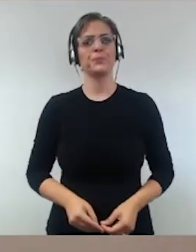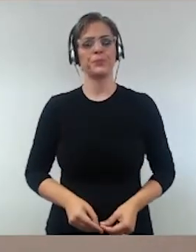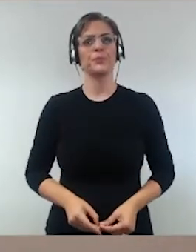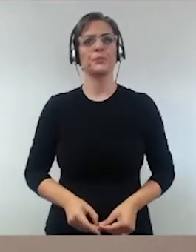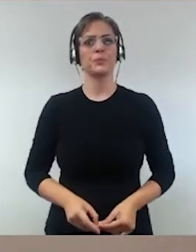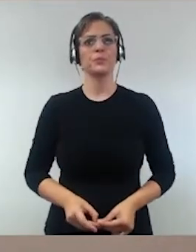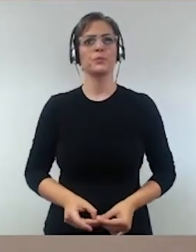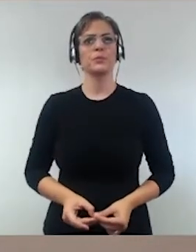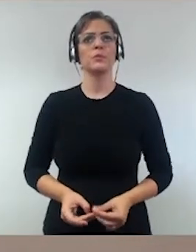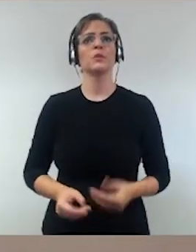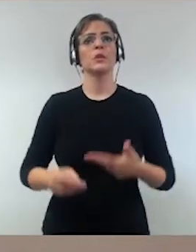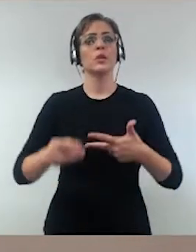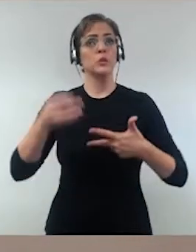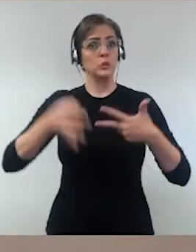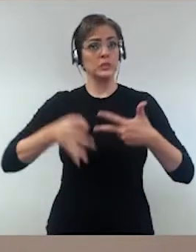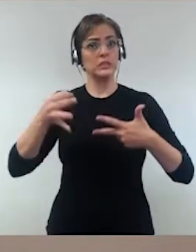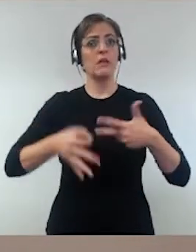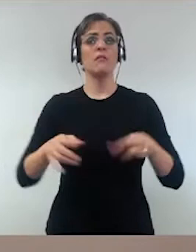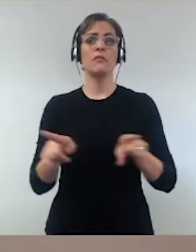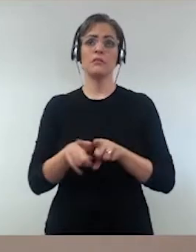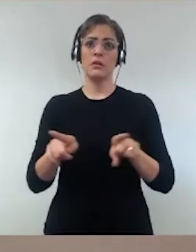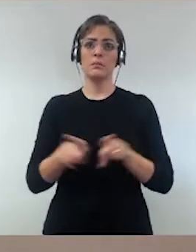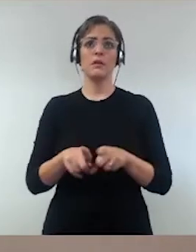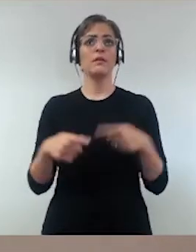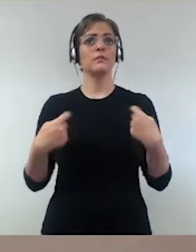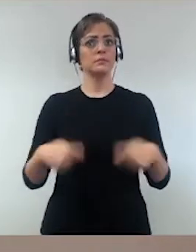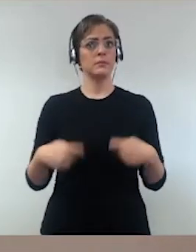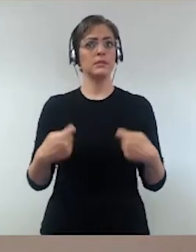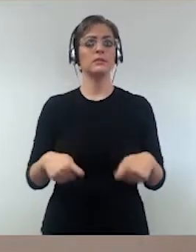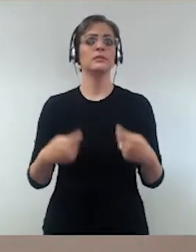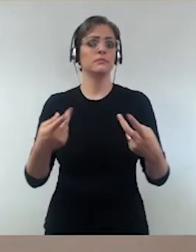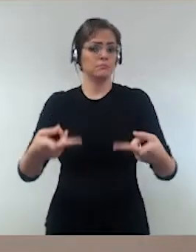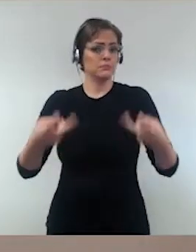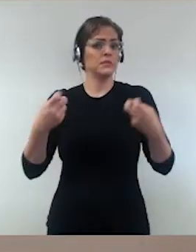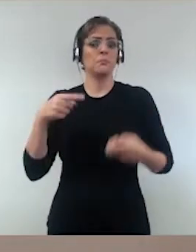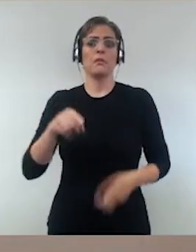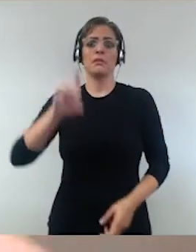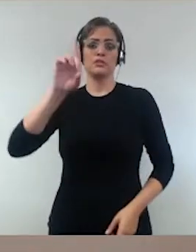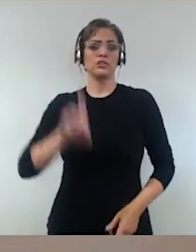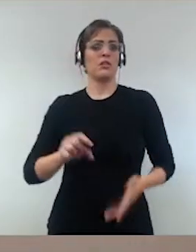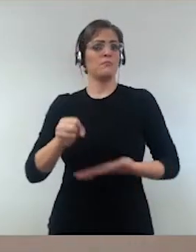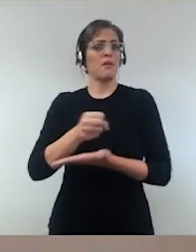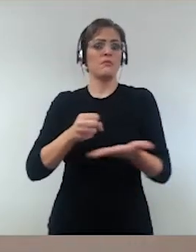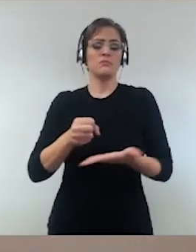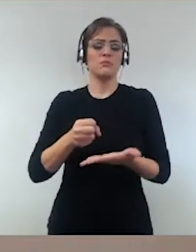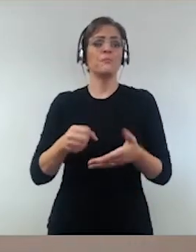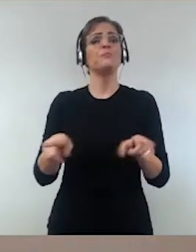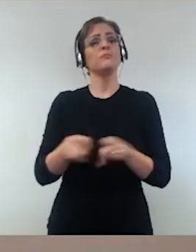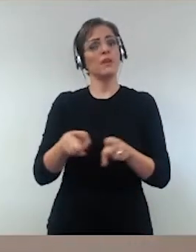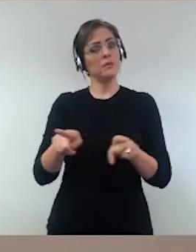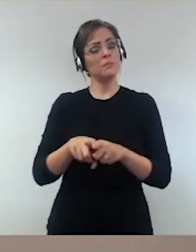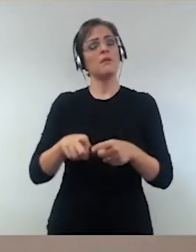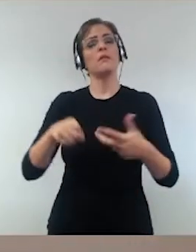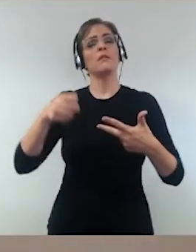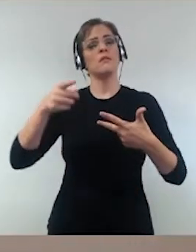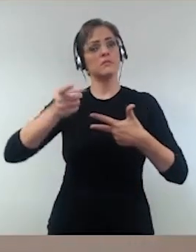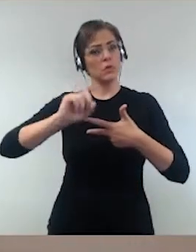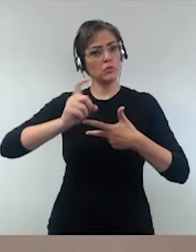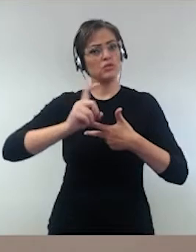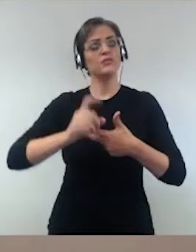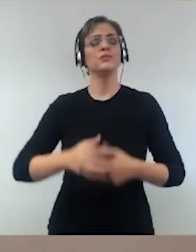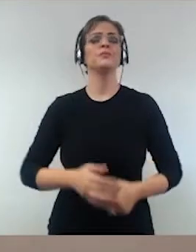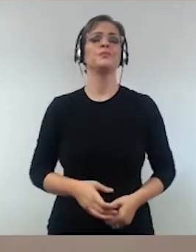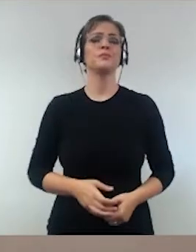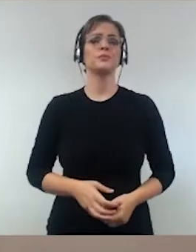passa também a estar vinculado a digamos, ao reconhecimento desse direito fundamental e também o executivo, certo? Então, me parece